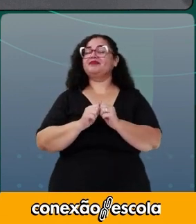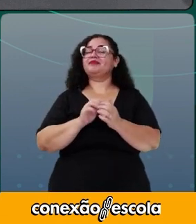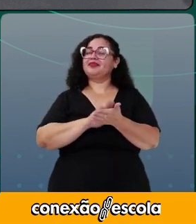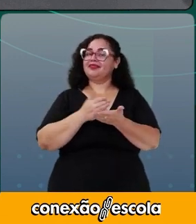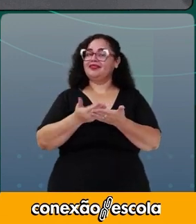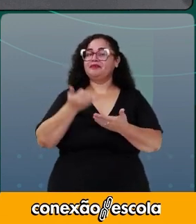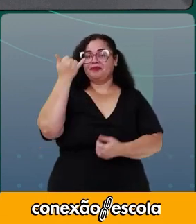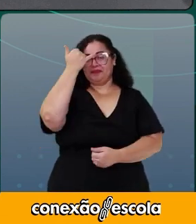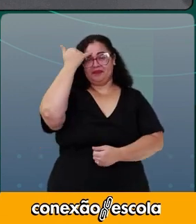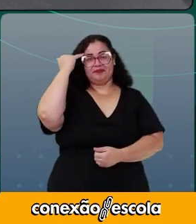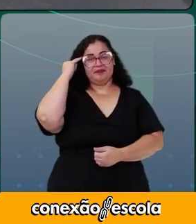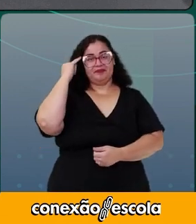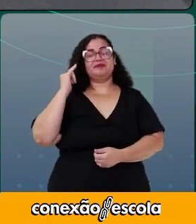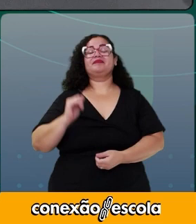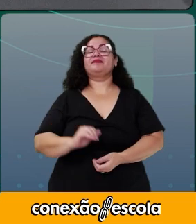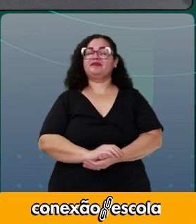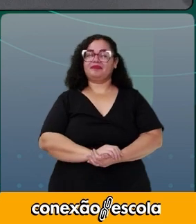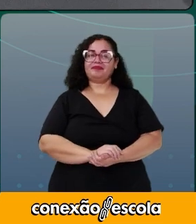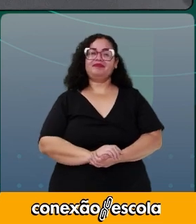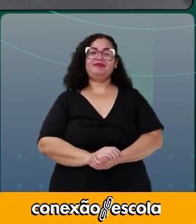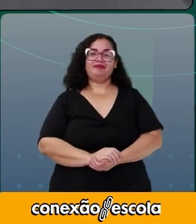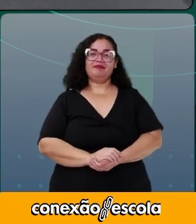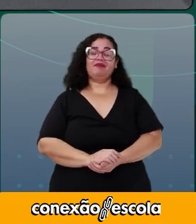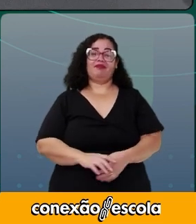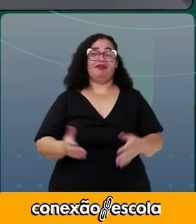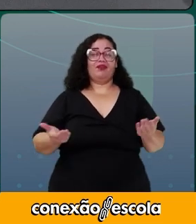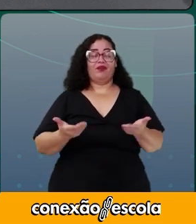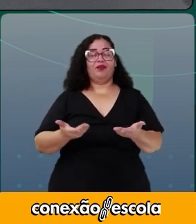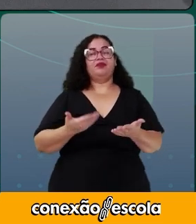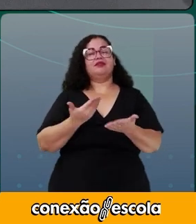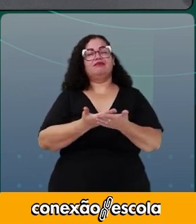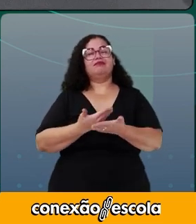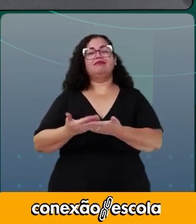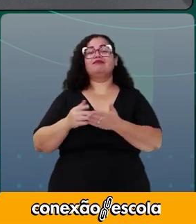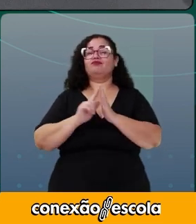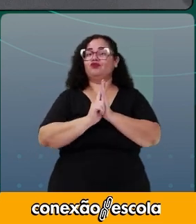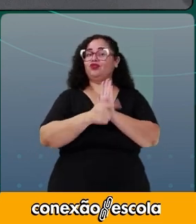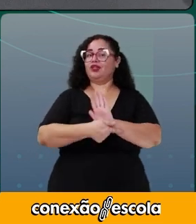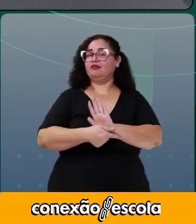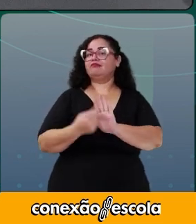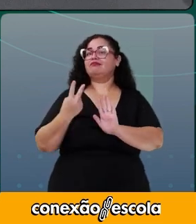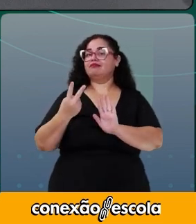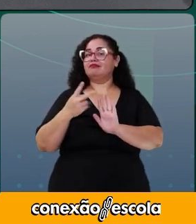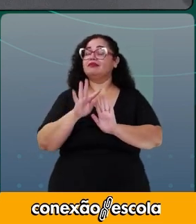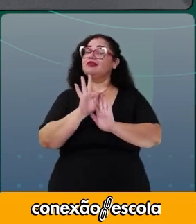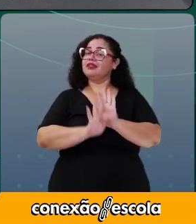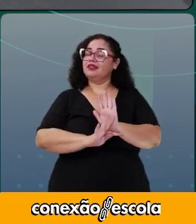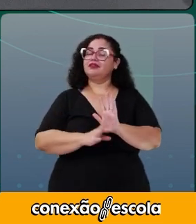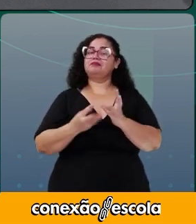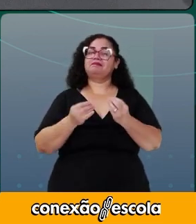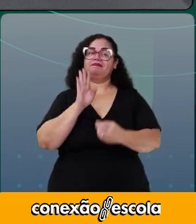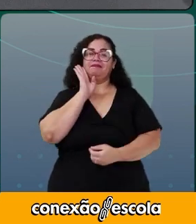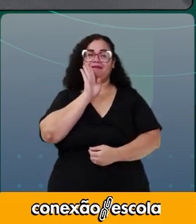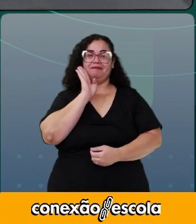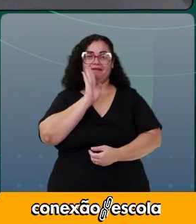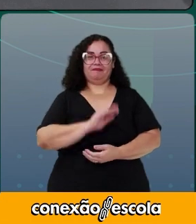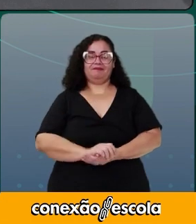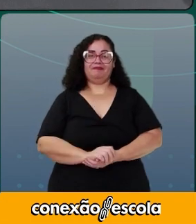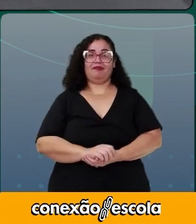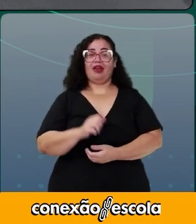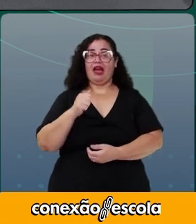queridíssima intérprete Carmen Gabriela e hoje nós vamos estudar dois gêneros textuais muito legais: